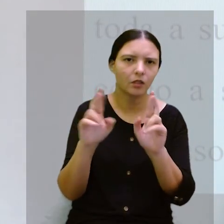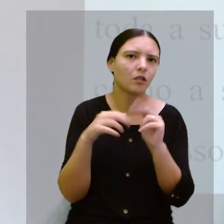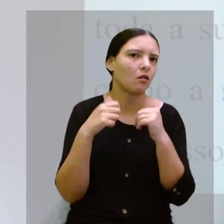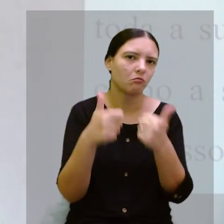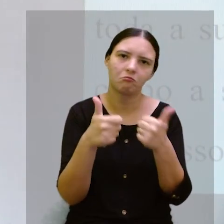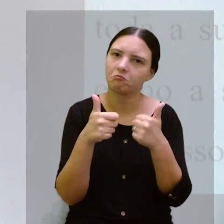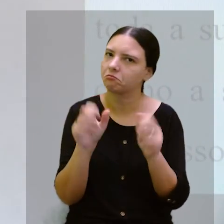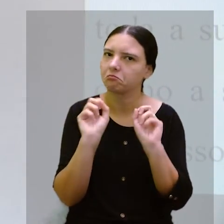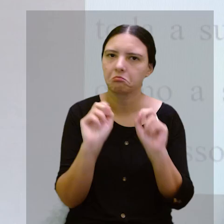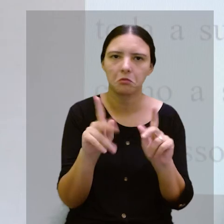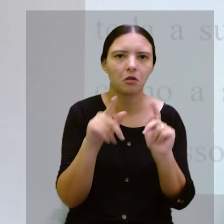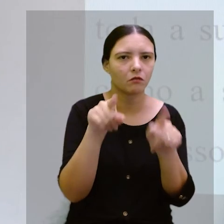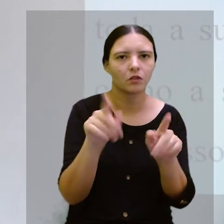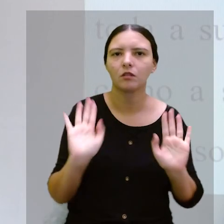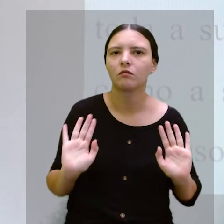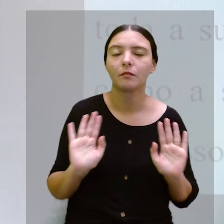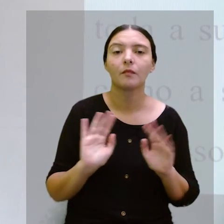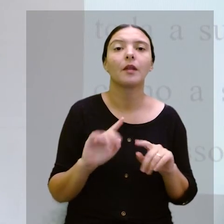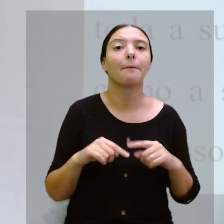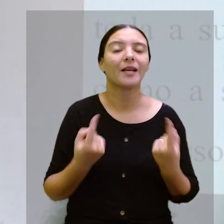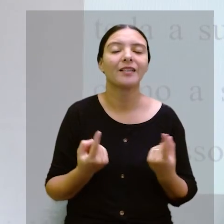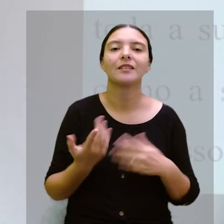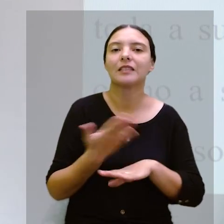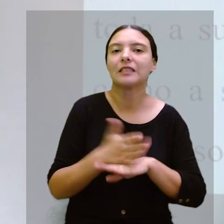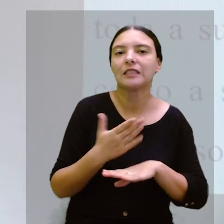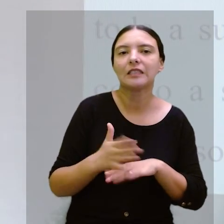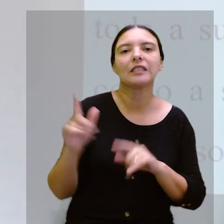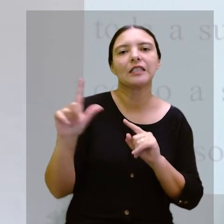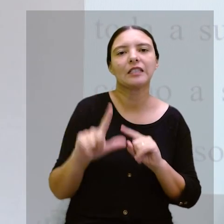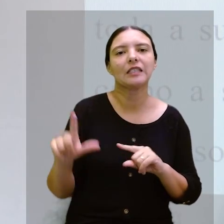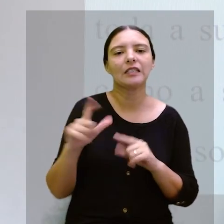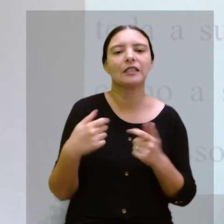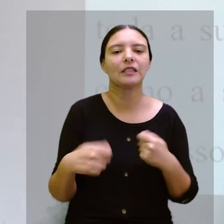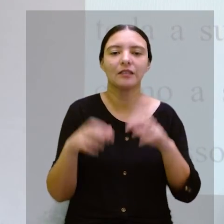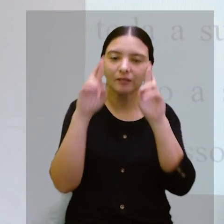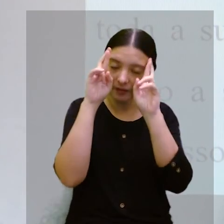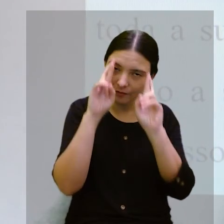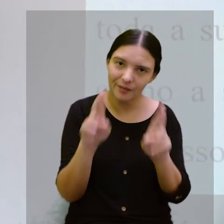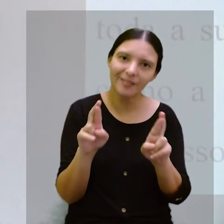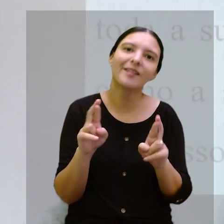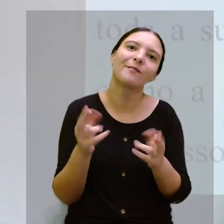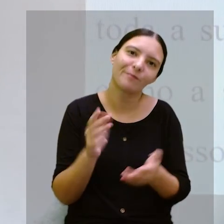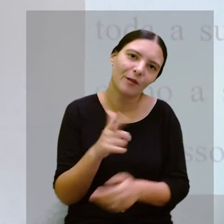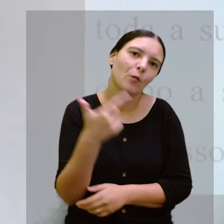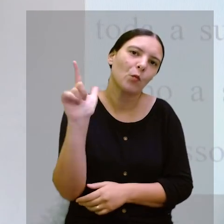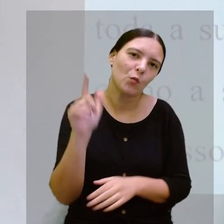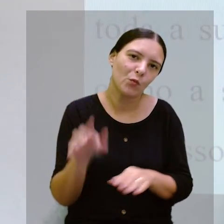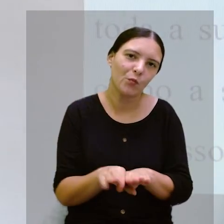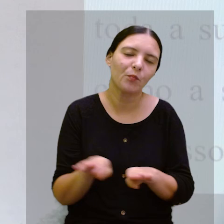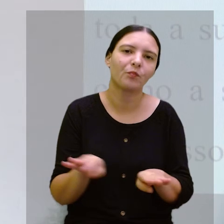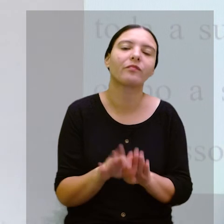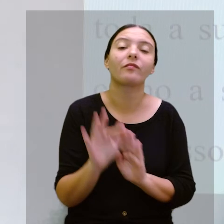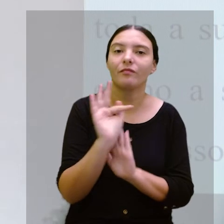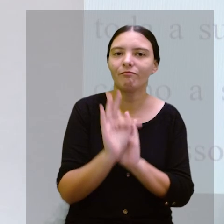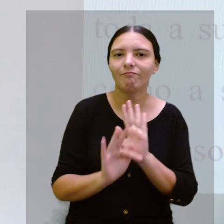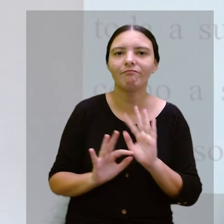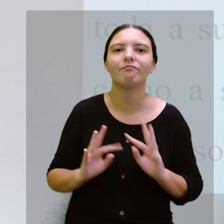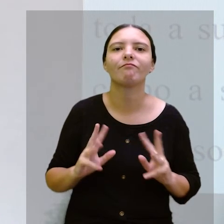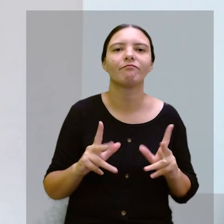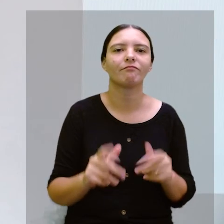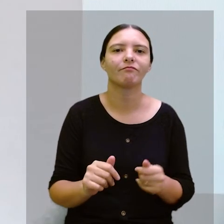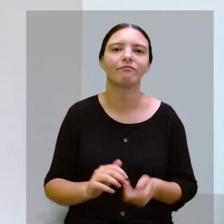a sua interpretação sobre isso. Esse exercício literário também passa por esse exercício de respeito ao outro, né? Ao texto do outro.